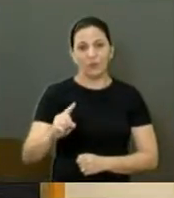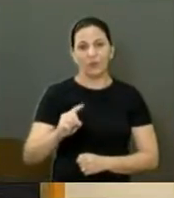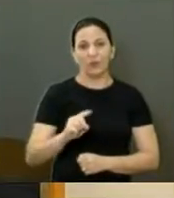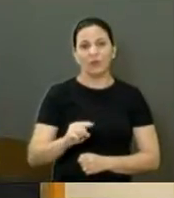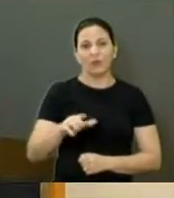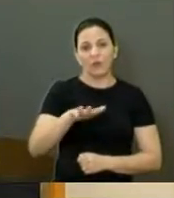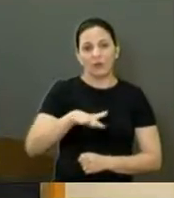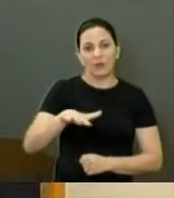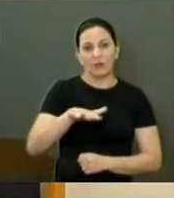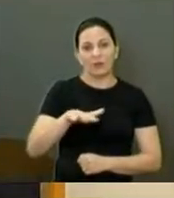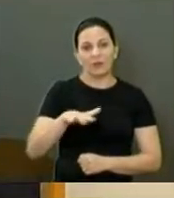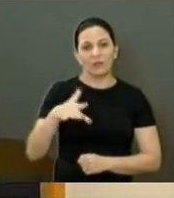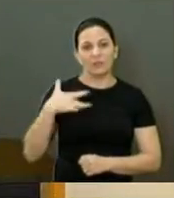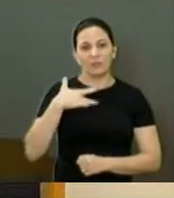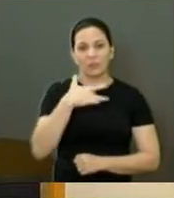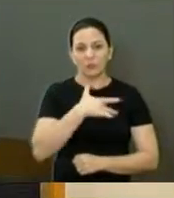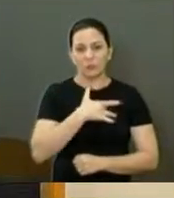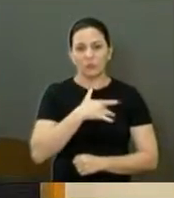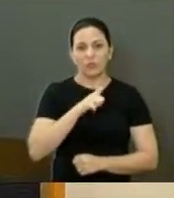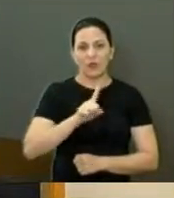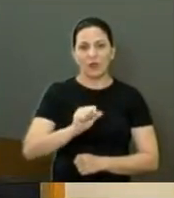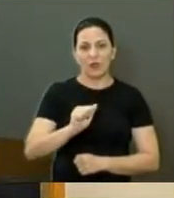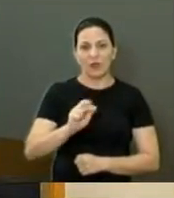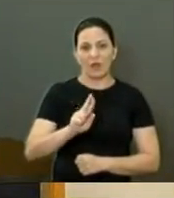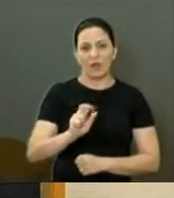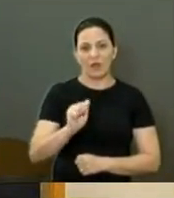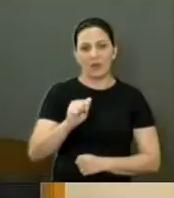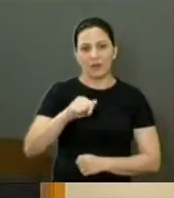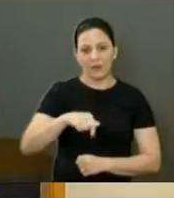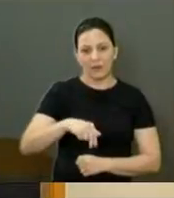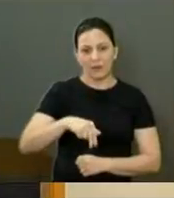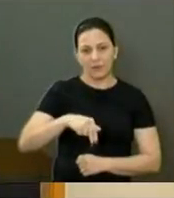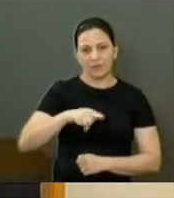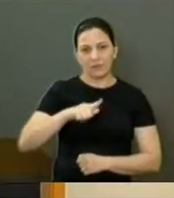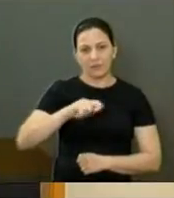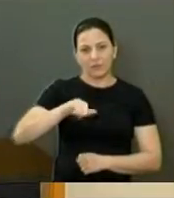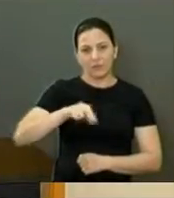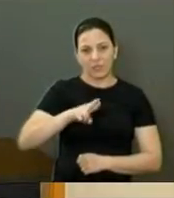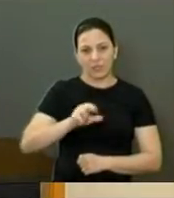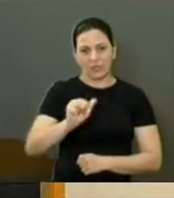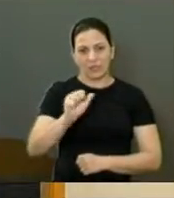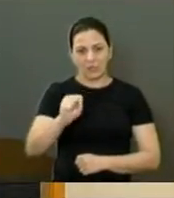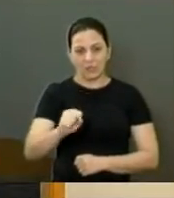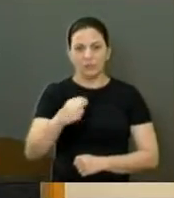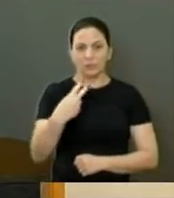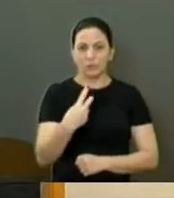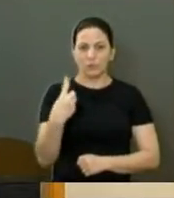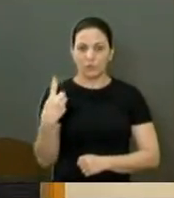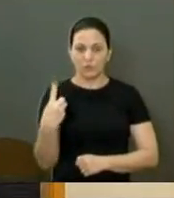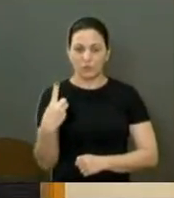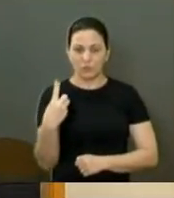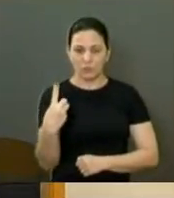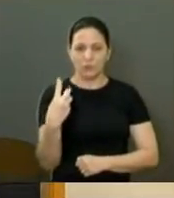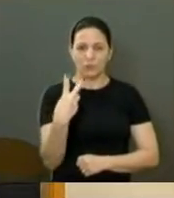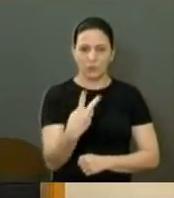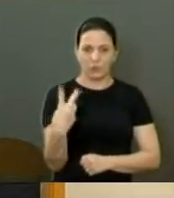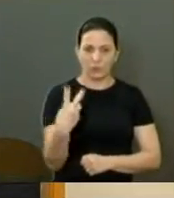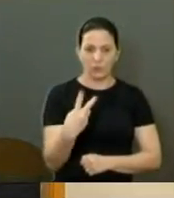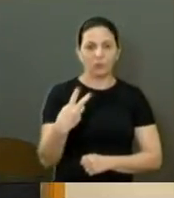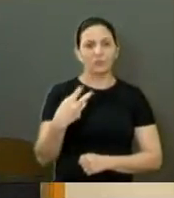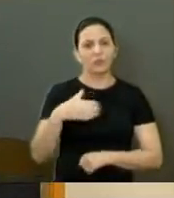do Parque das Laranjeiras na semana passada, unidade 1 e unidade 2, tive a oportunidade de conversar com a